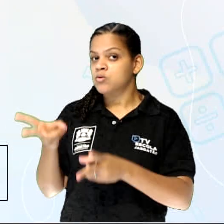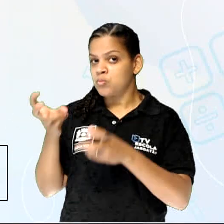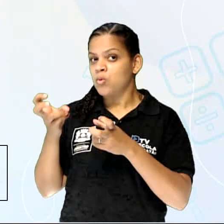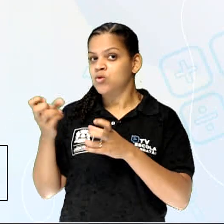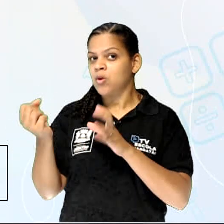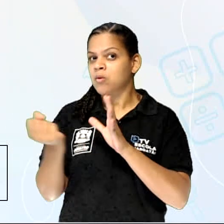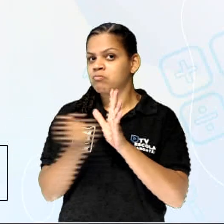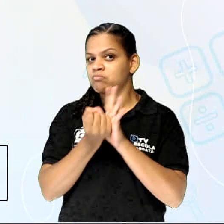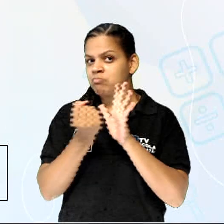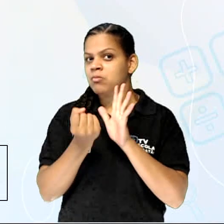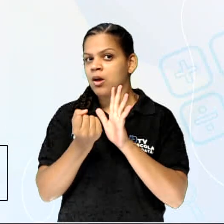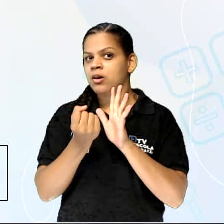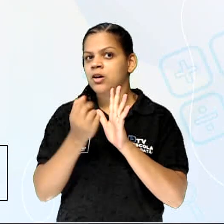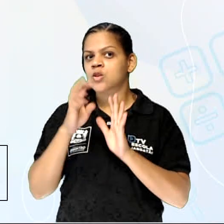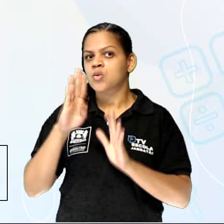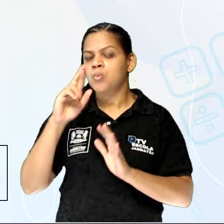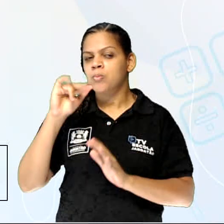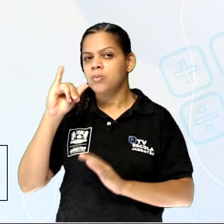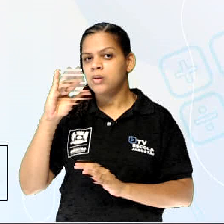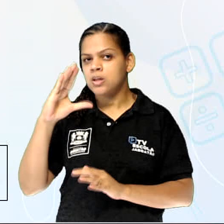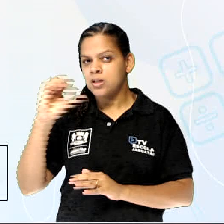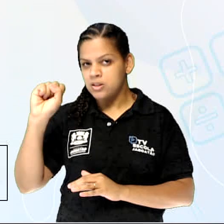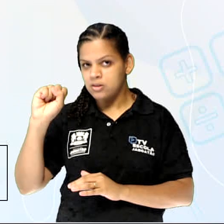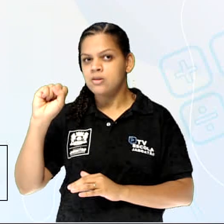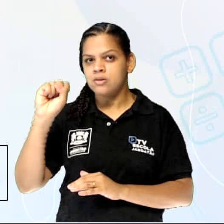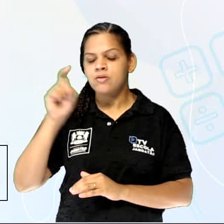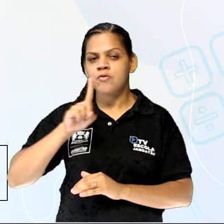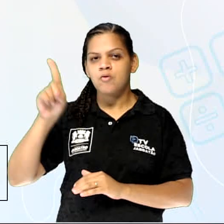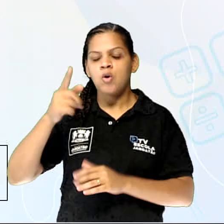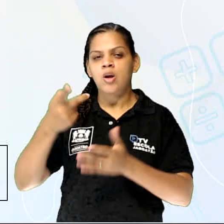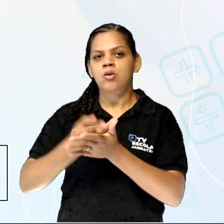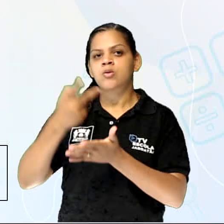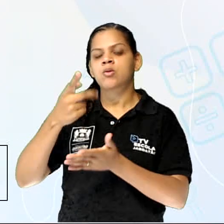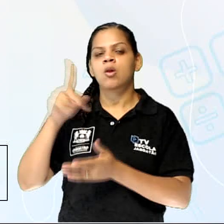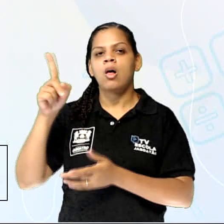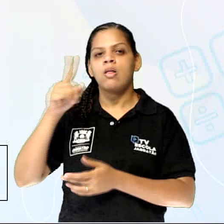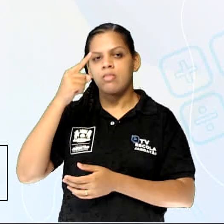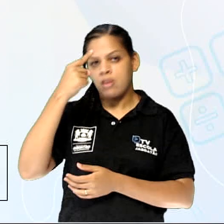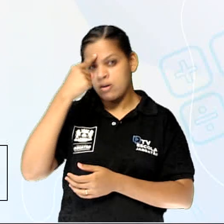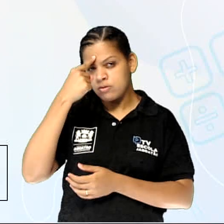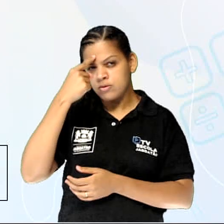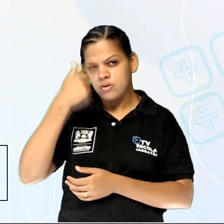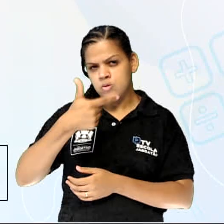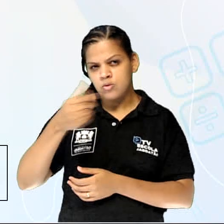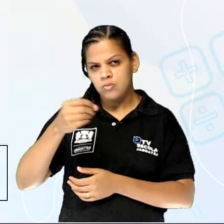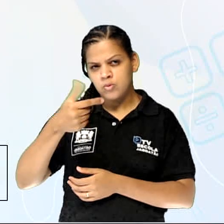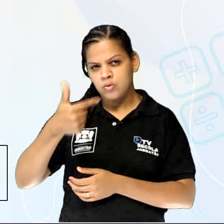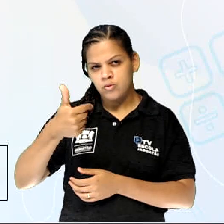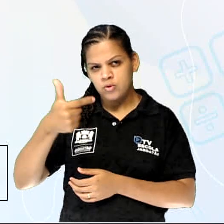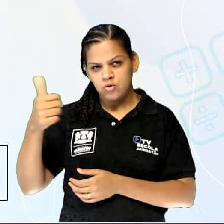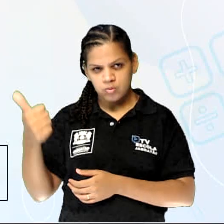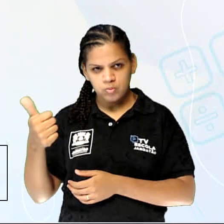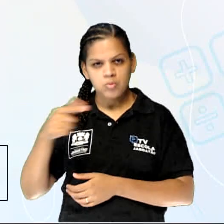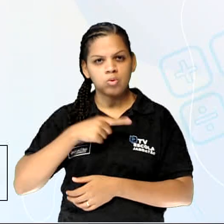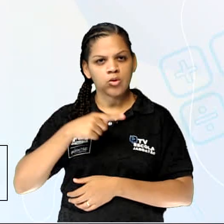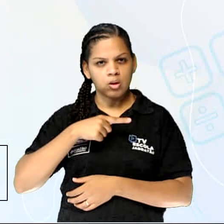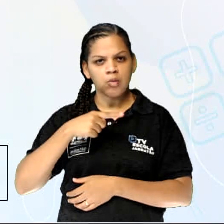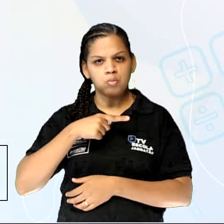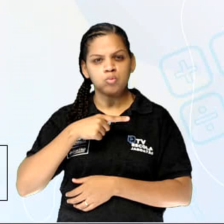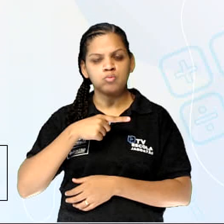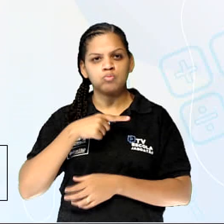recente do BRICS, que foi realizada na Índia, agora em 2021. Então a gente tem aqui o logo